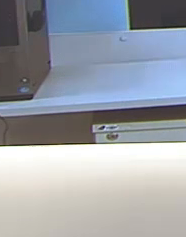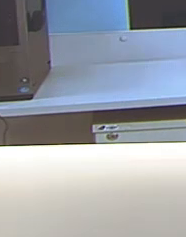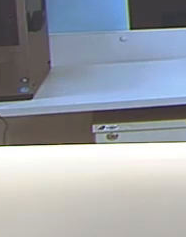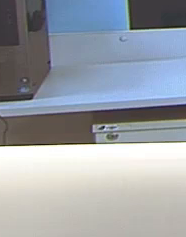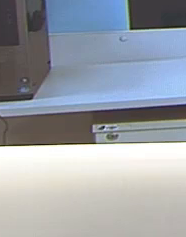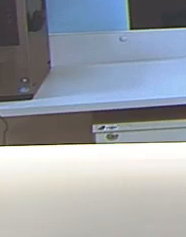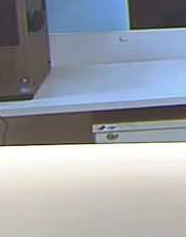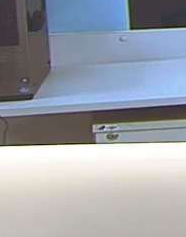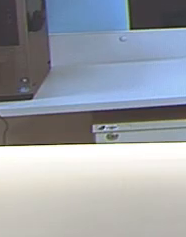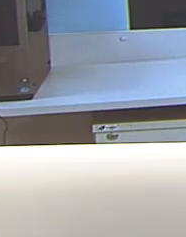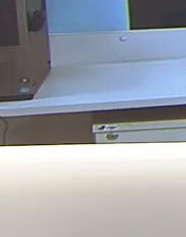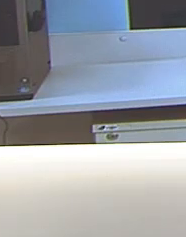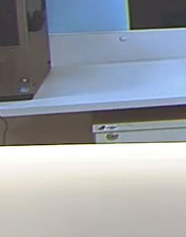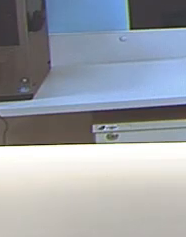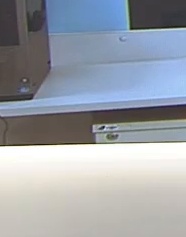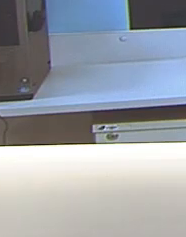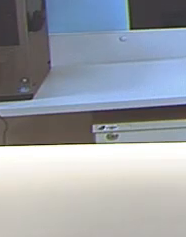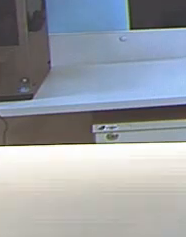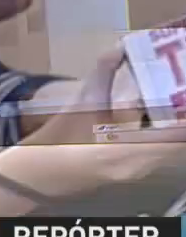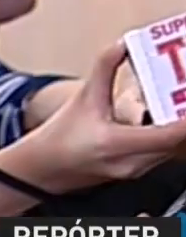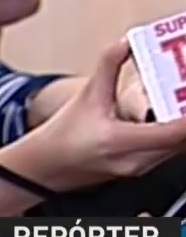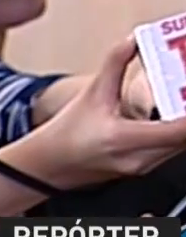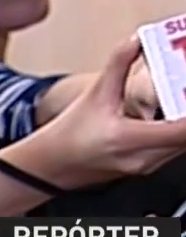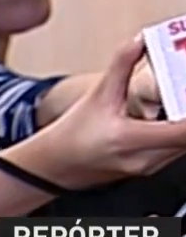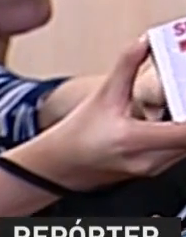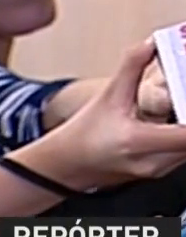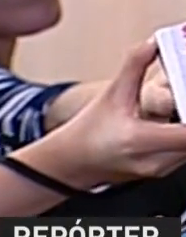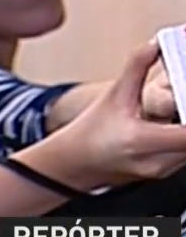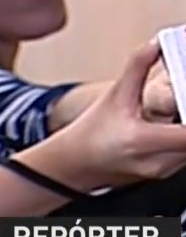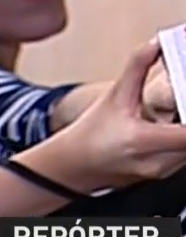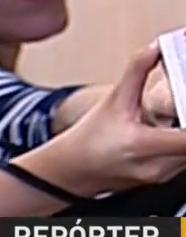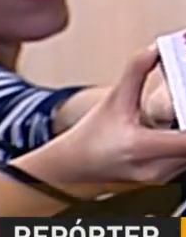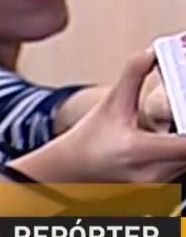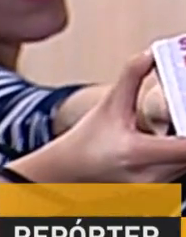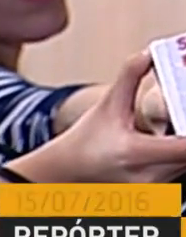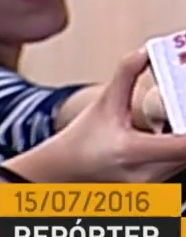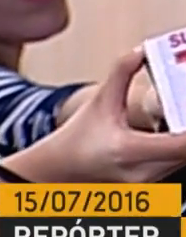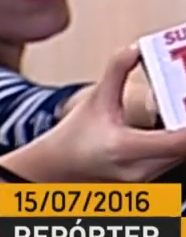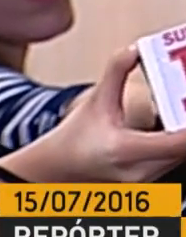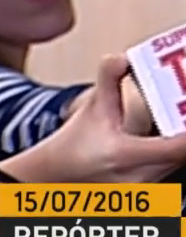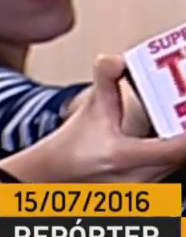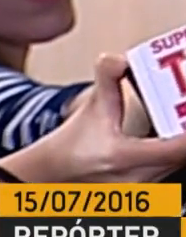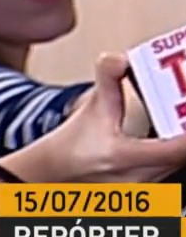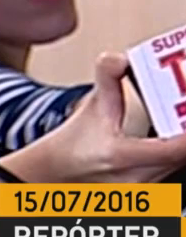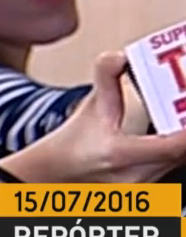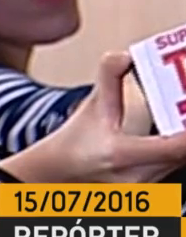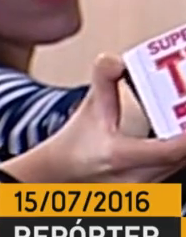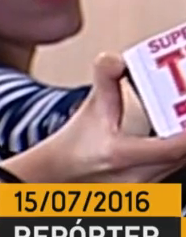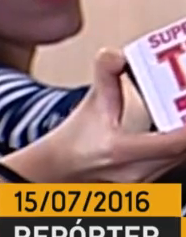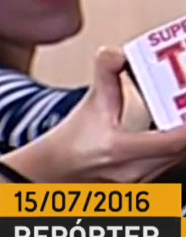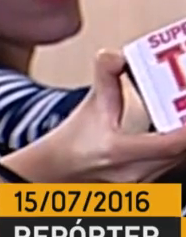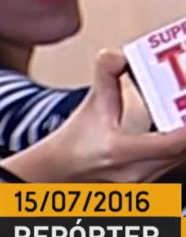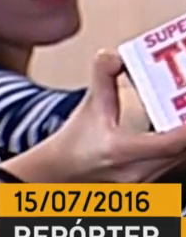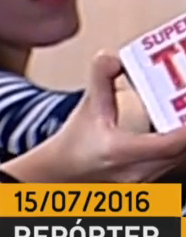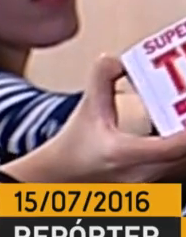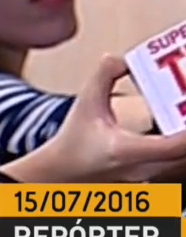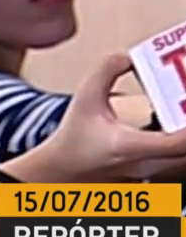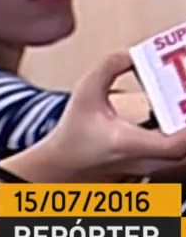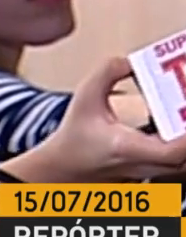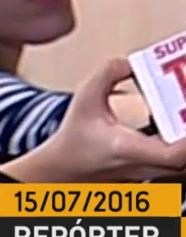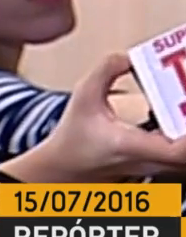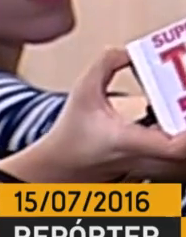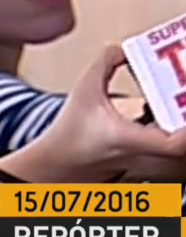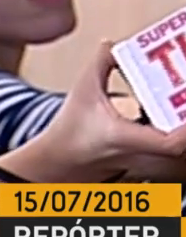Vamos voltar ao vivo ao Ministério da Educação para ouvir o ministro Mendonça Filho detalhando as medidas anunciadas sobre o FIES. Os